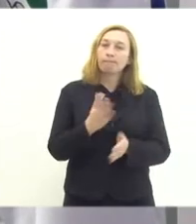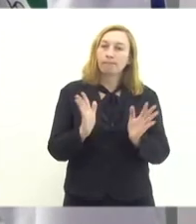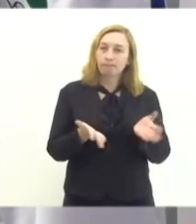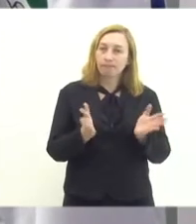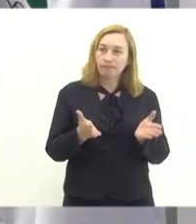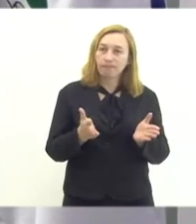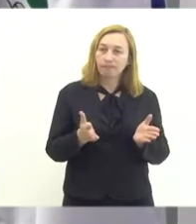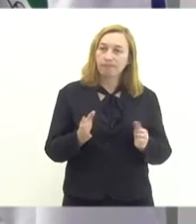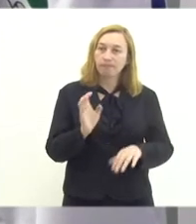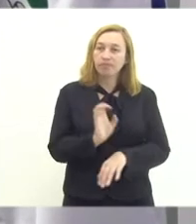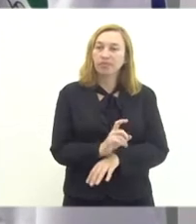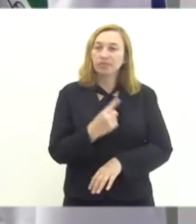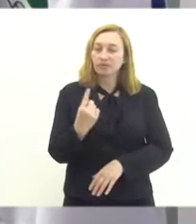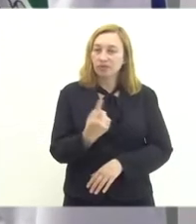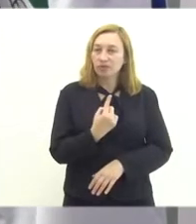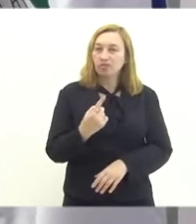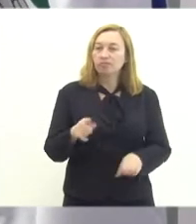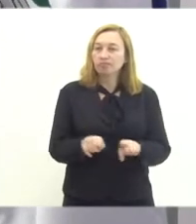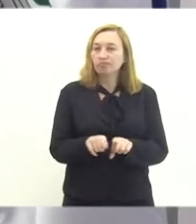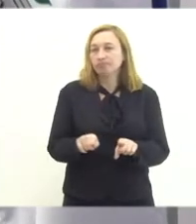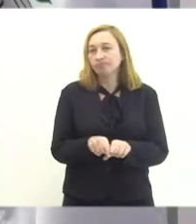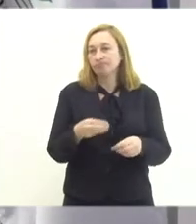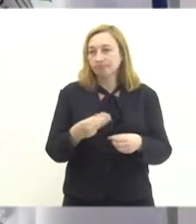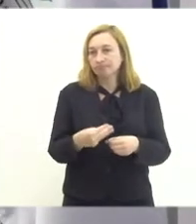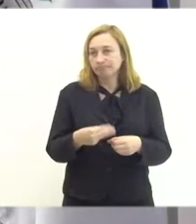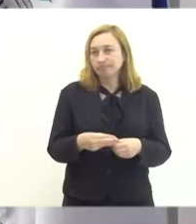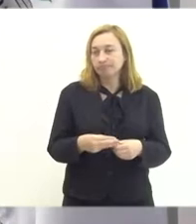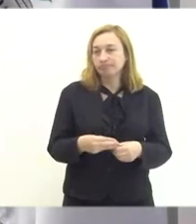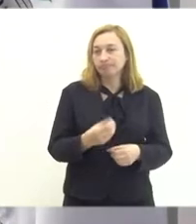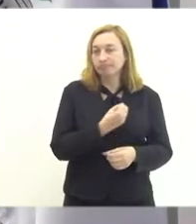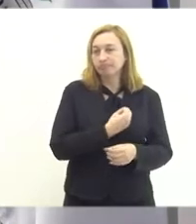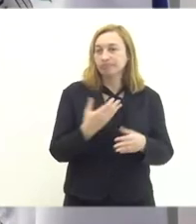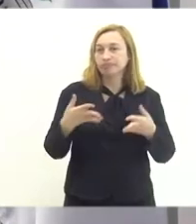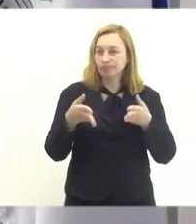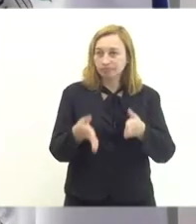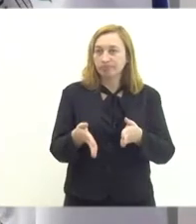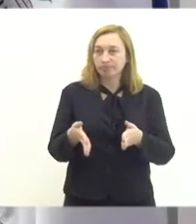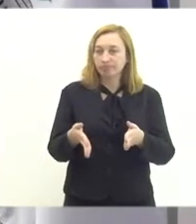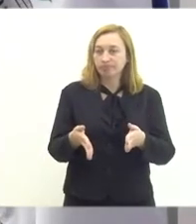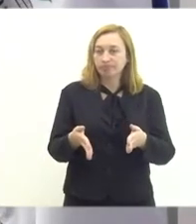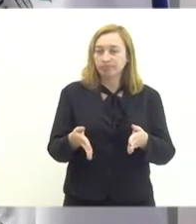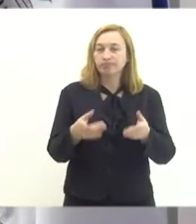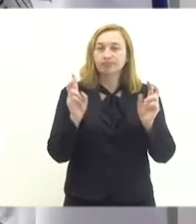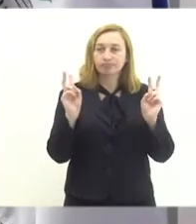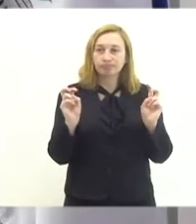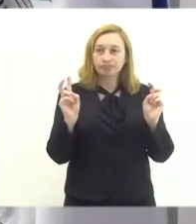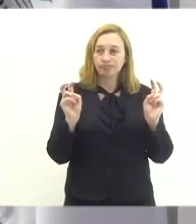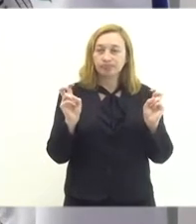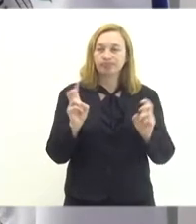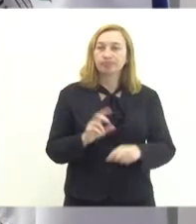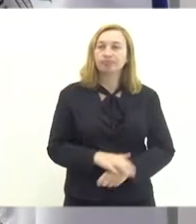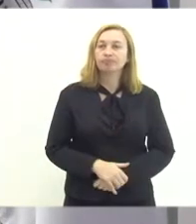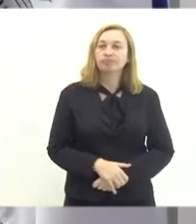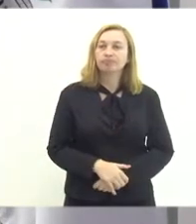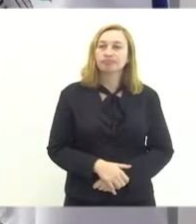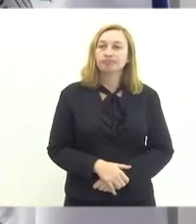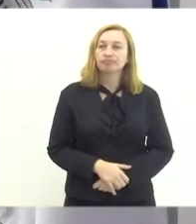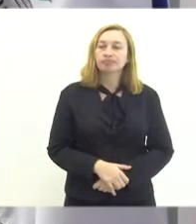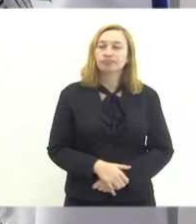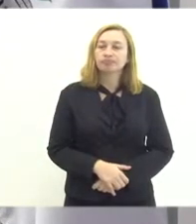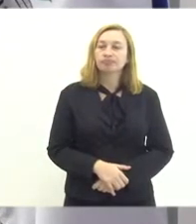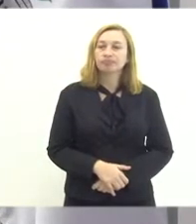no nosso estado também no município que é o número mais concentrado destas questões e